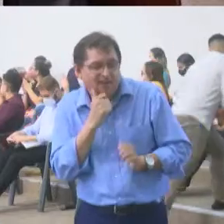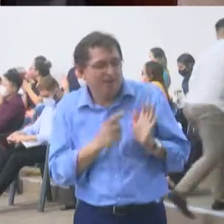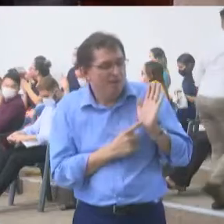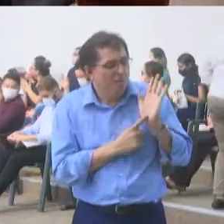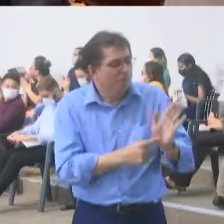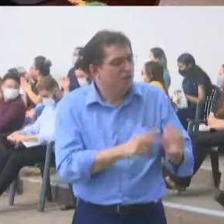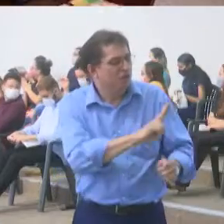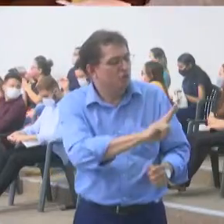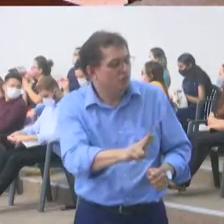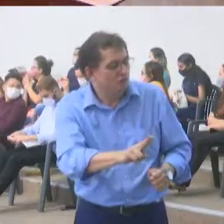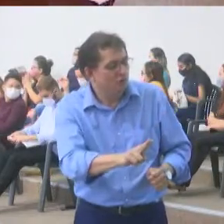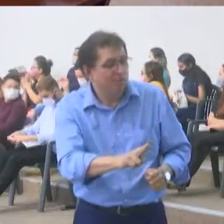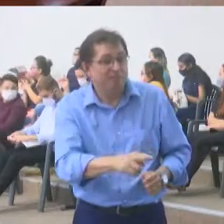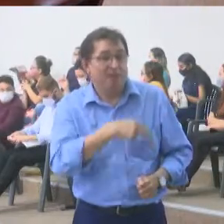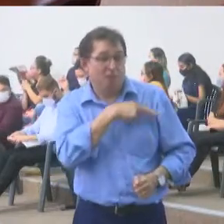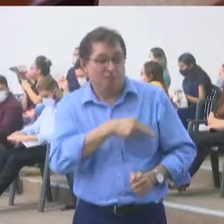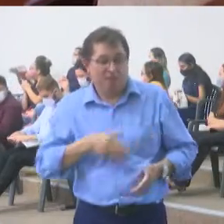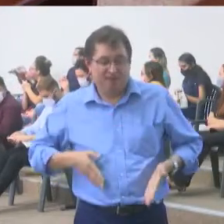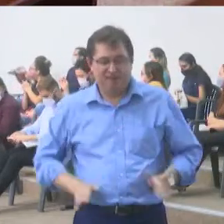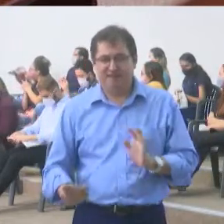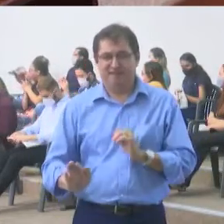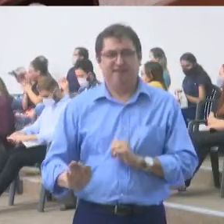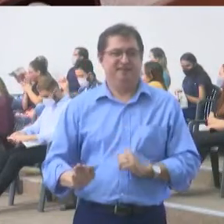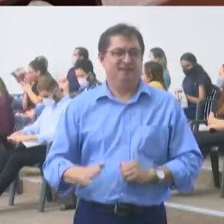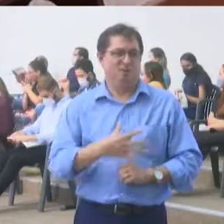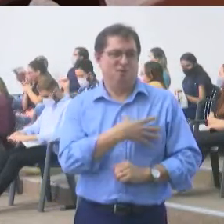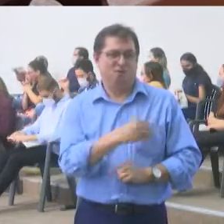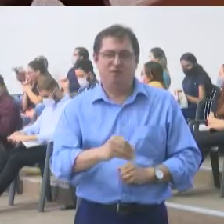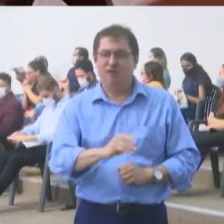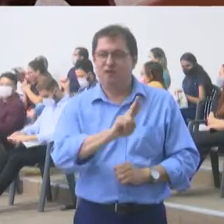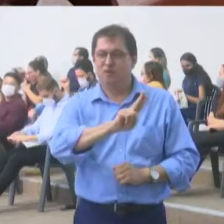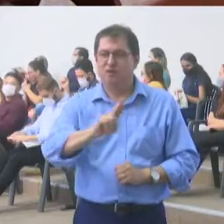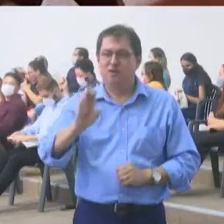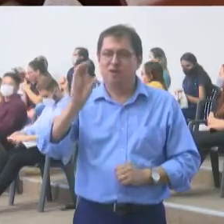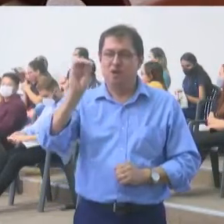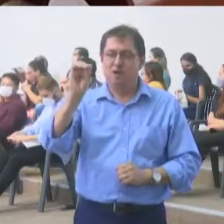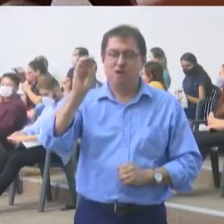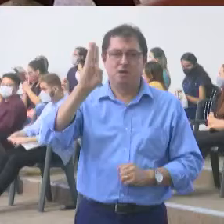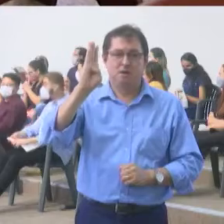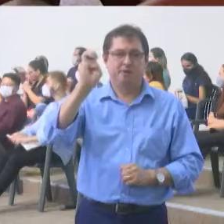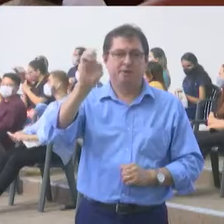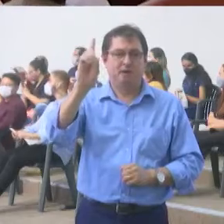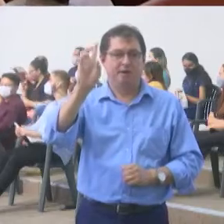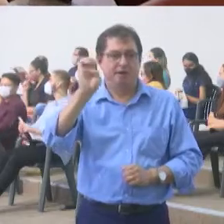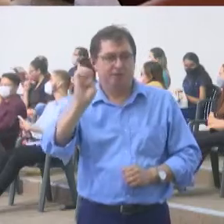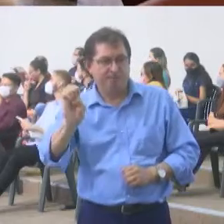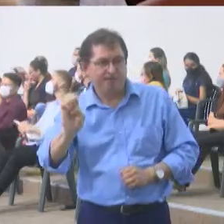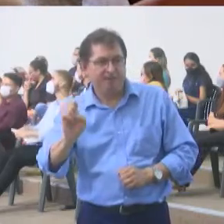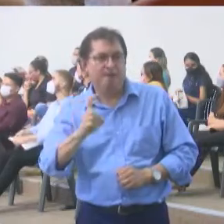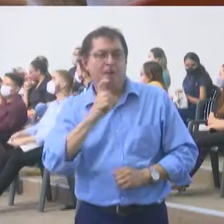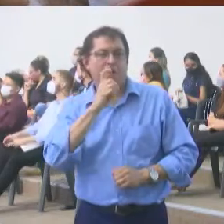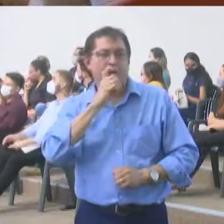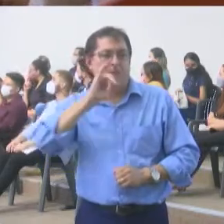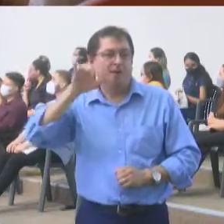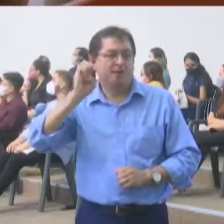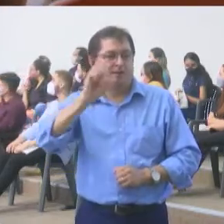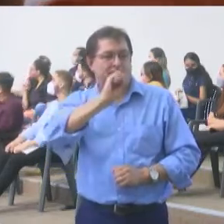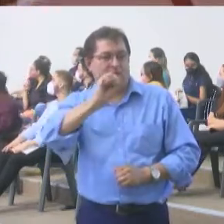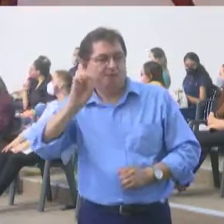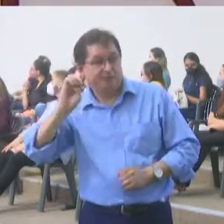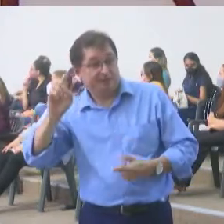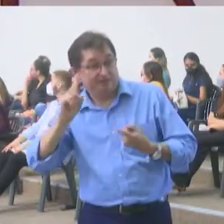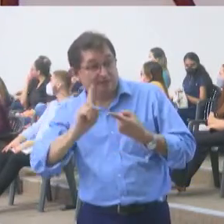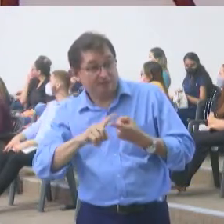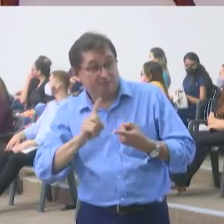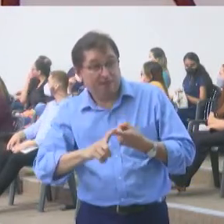Noemi nasceu um filho, e lhe chamaram Obed. Este é o pai de Jessé, pai de Davi. Não leia esse